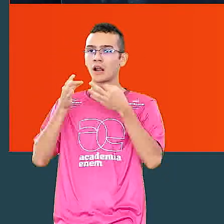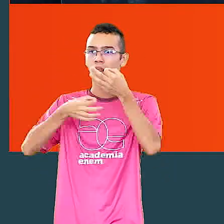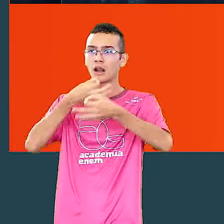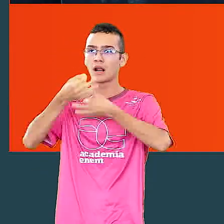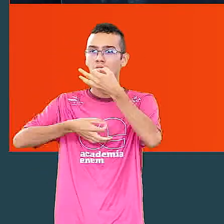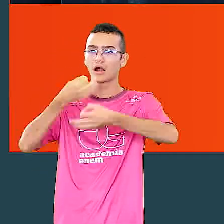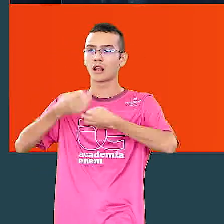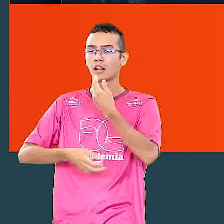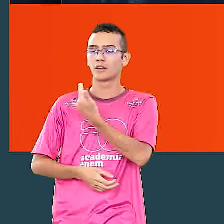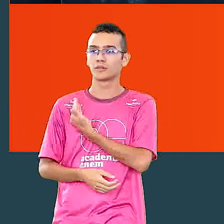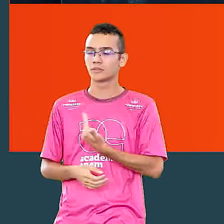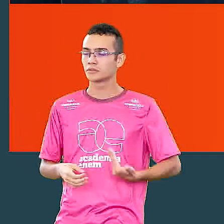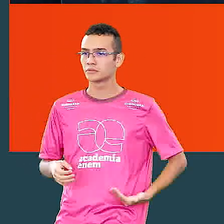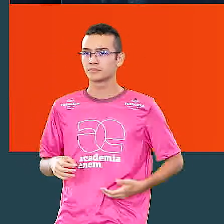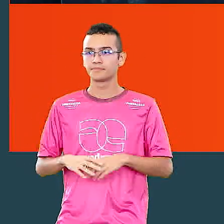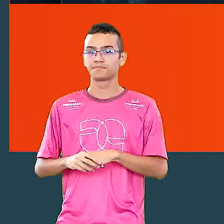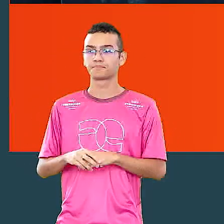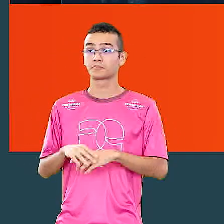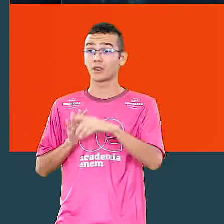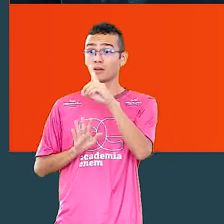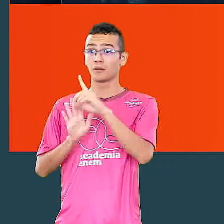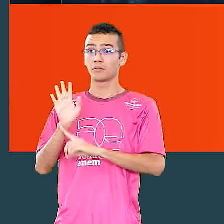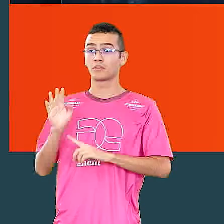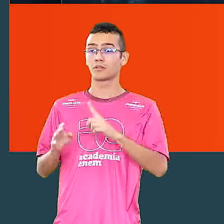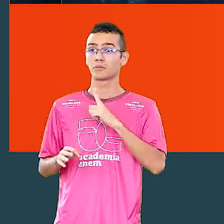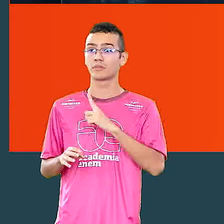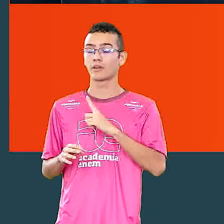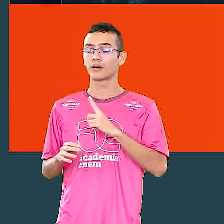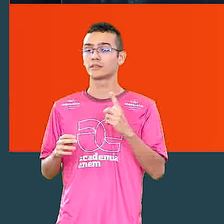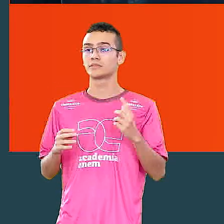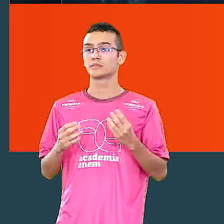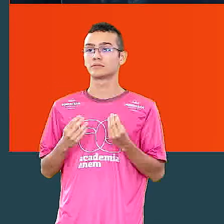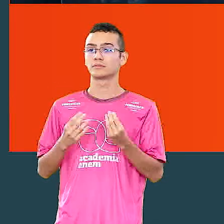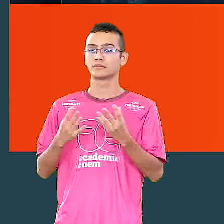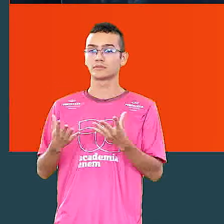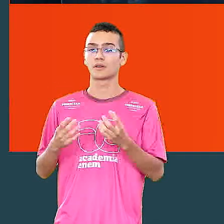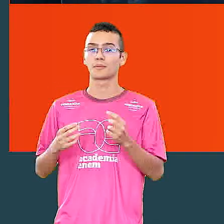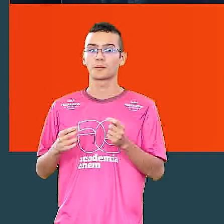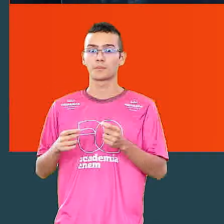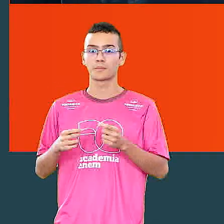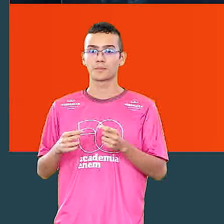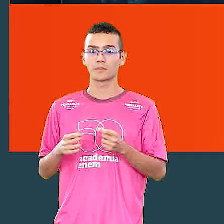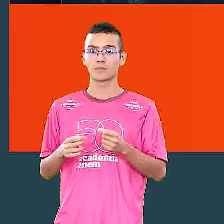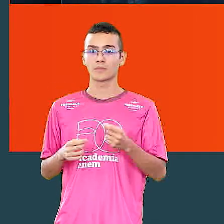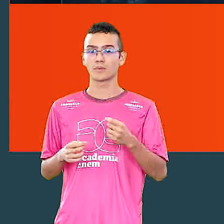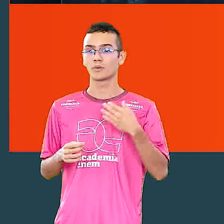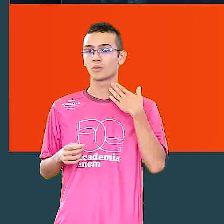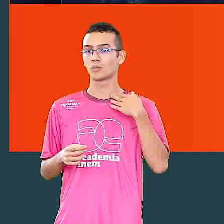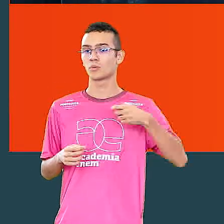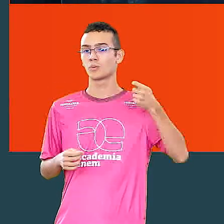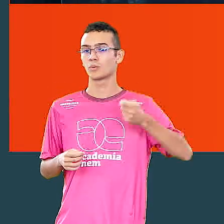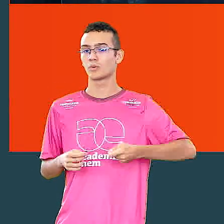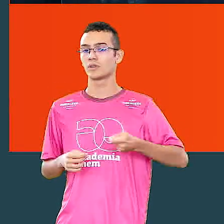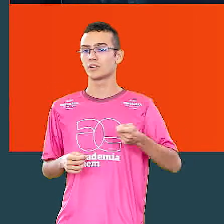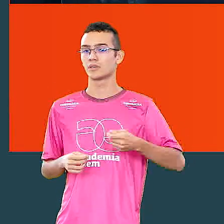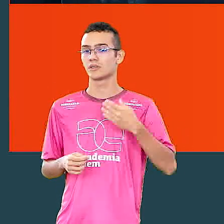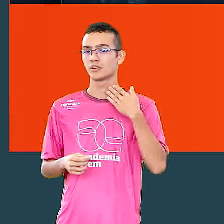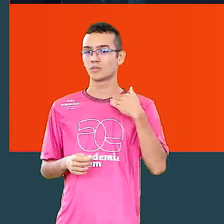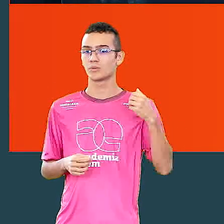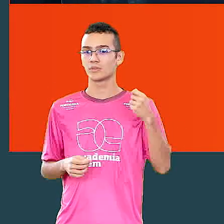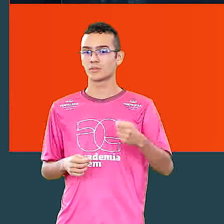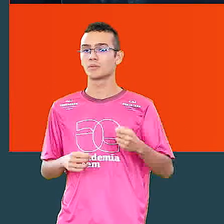C, a garantia legal para o autoritarismo dos juízes. Não é dos juízes, é do presidente. Beleza? É do